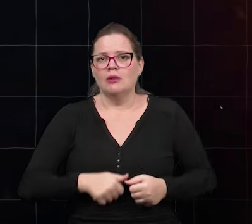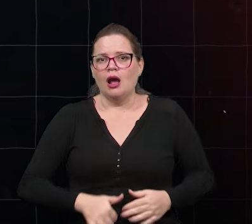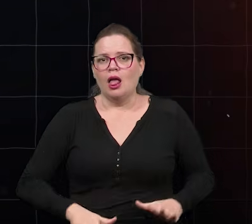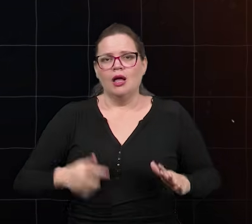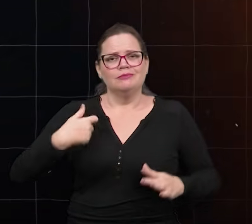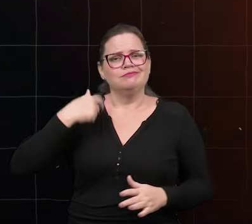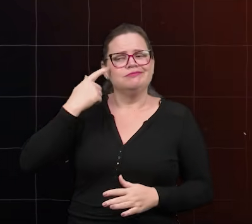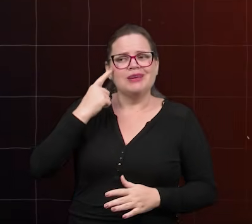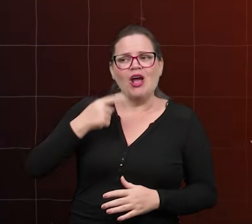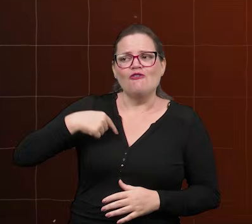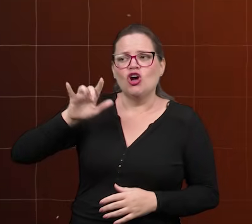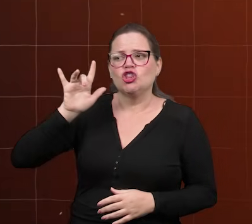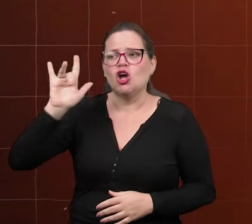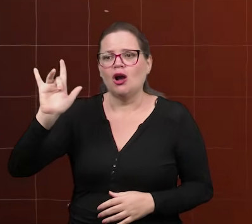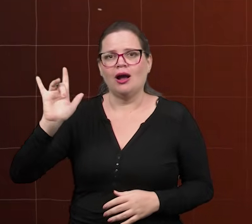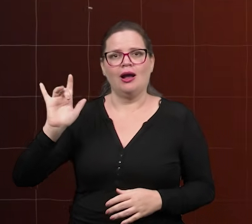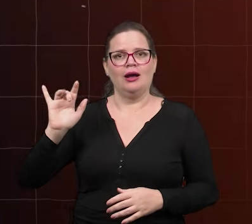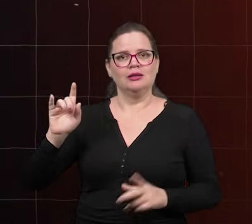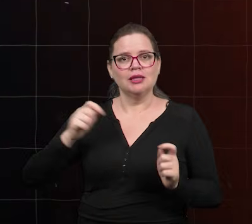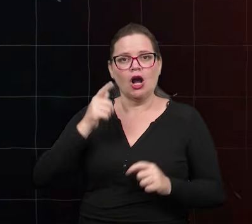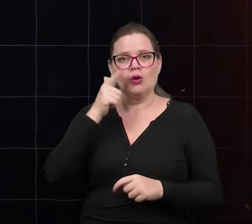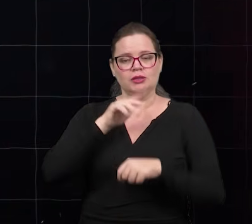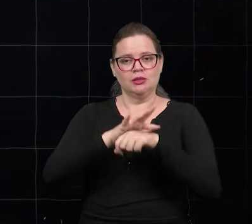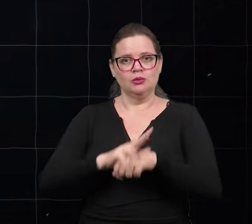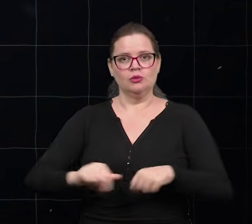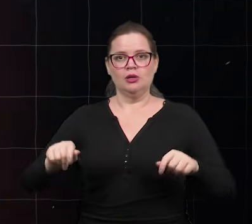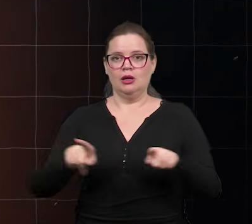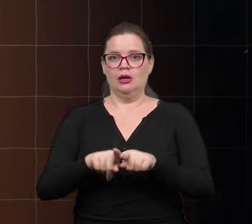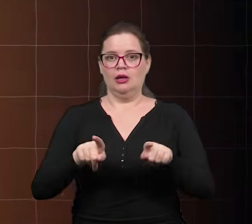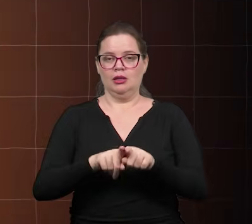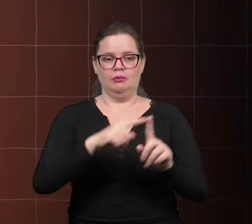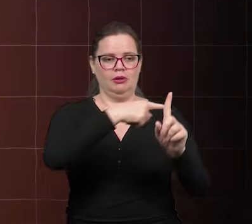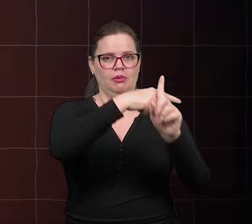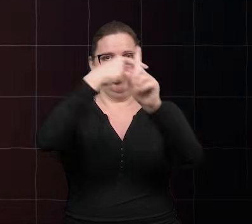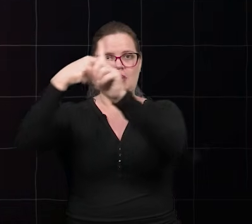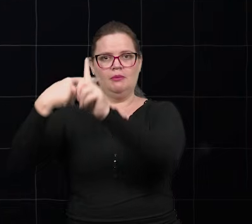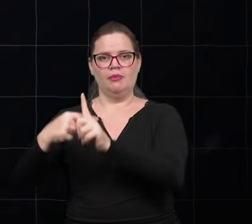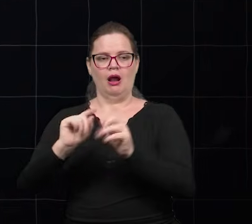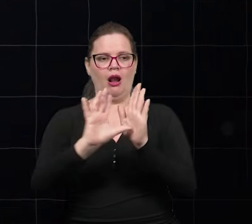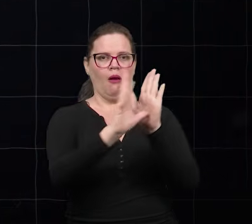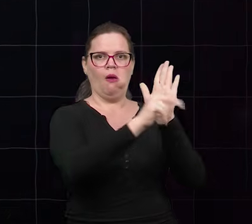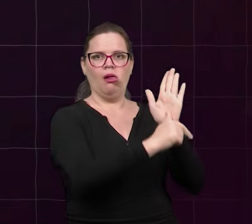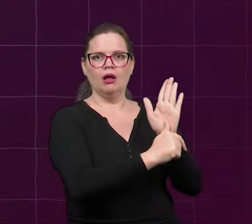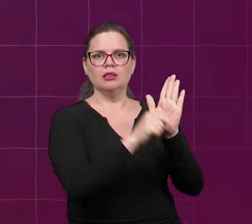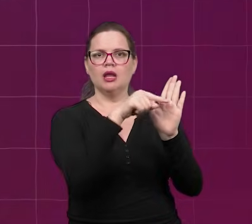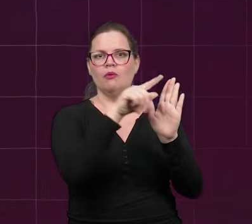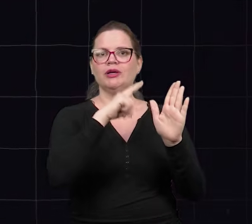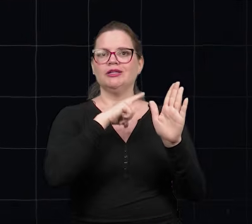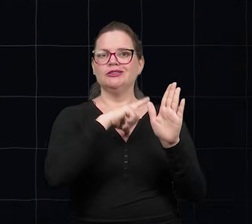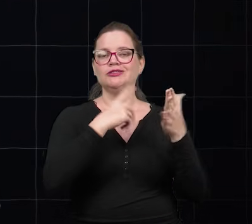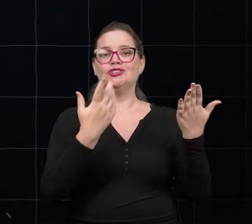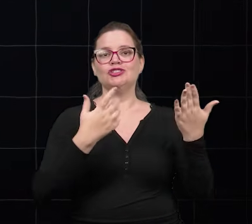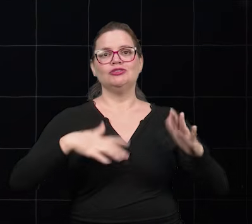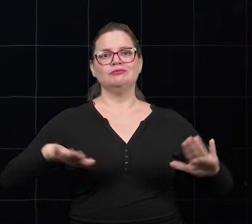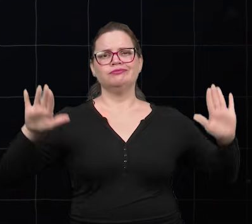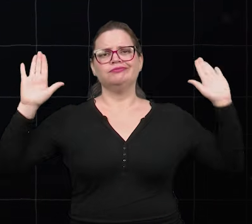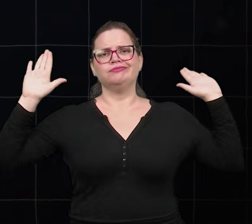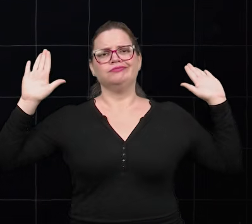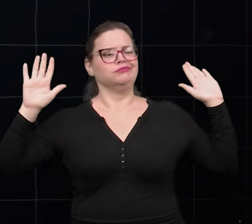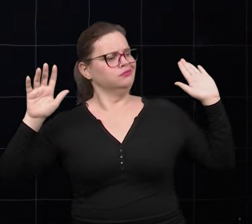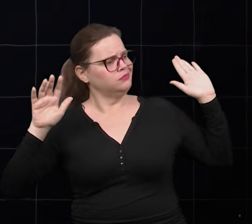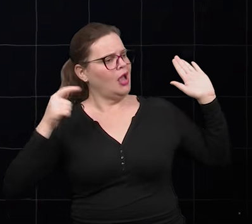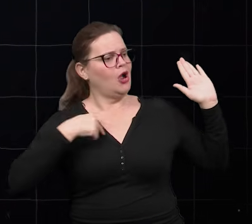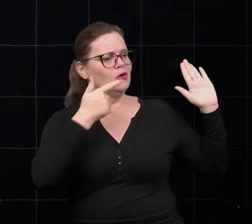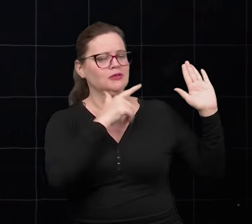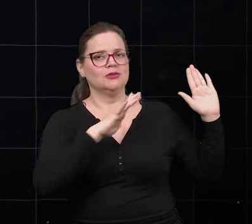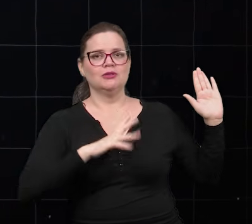nas vestes de Jesus e o ladrão na cruz a se entregar inteiramente ao Salvador em seus últimos instantes de